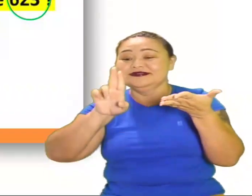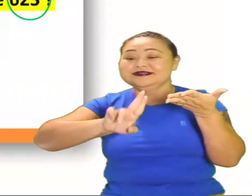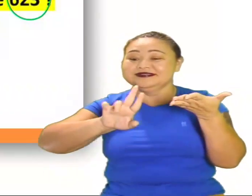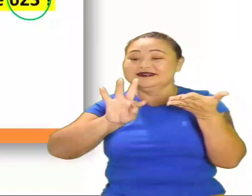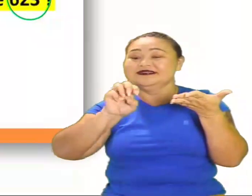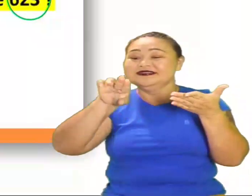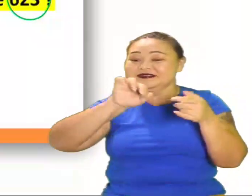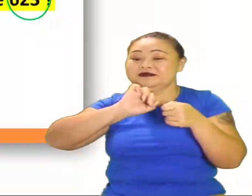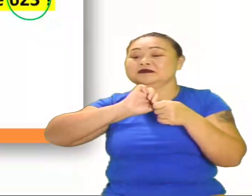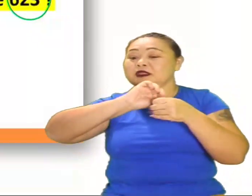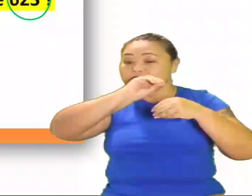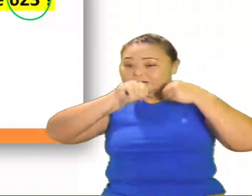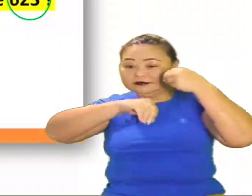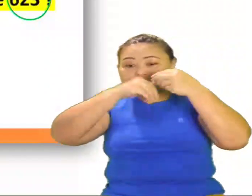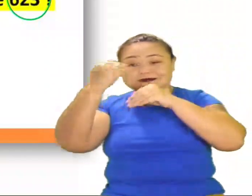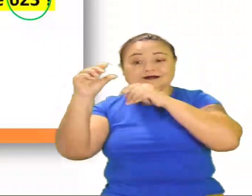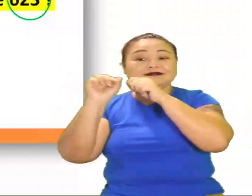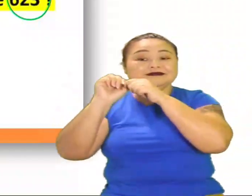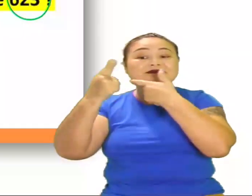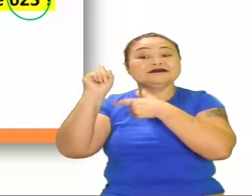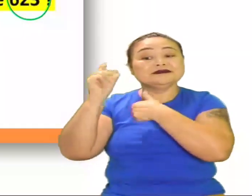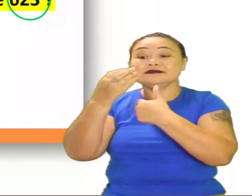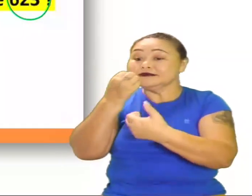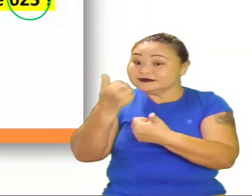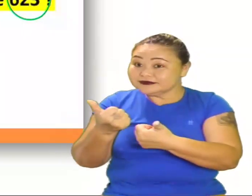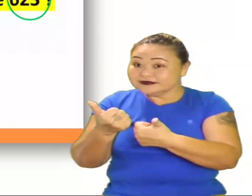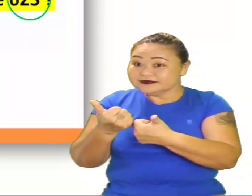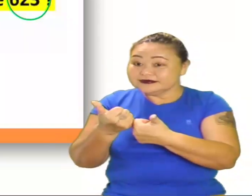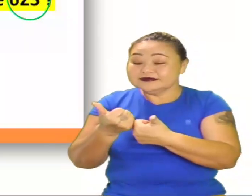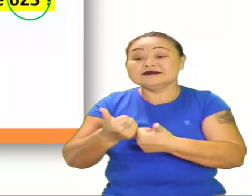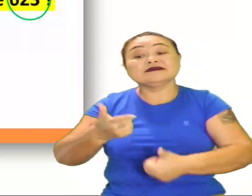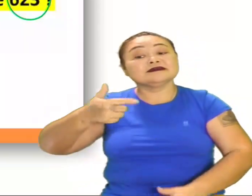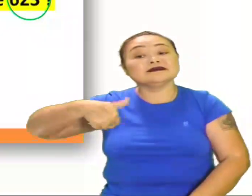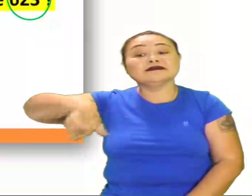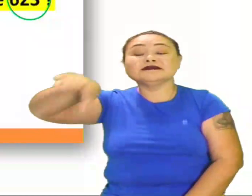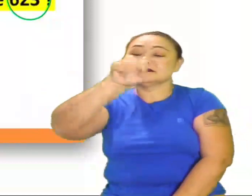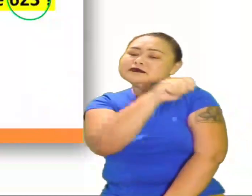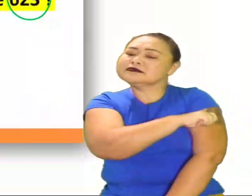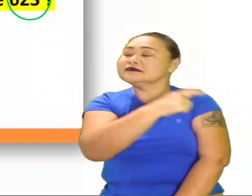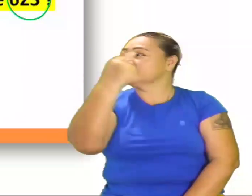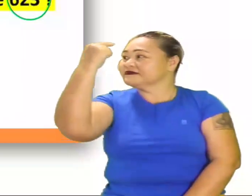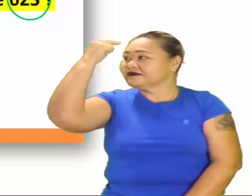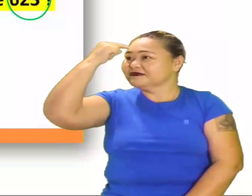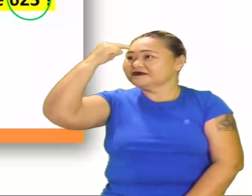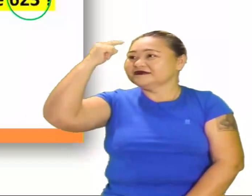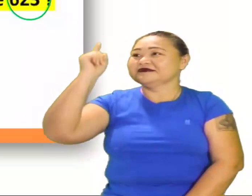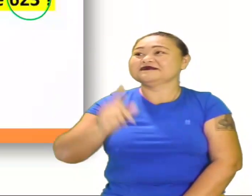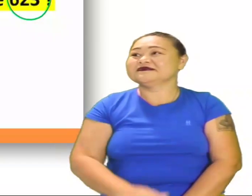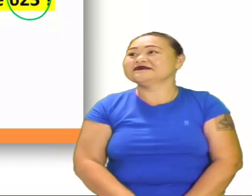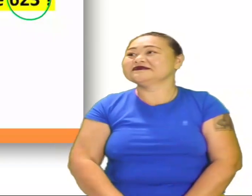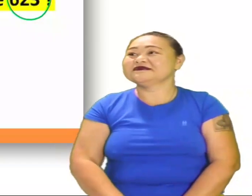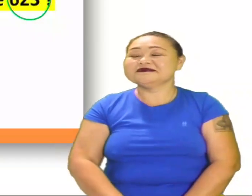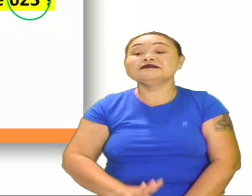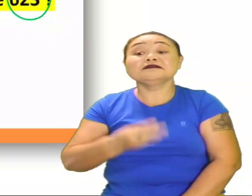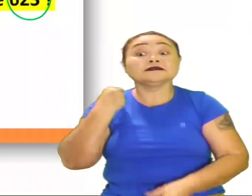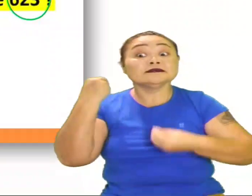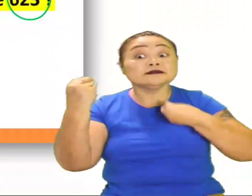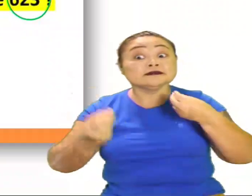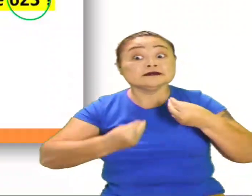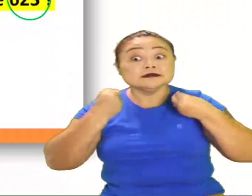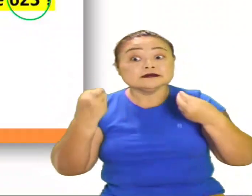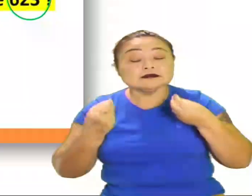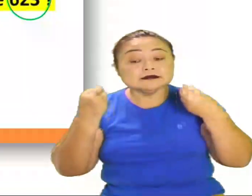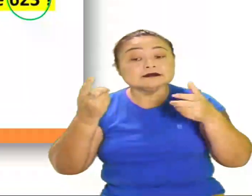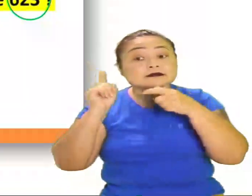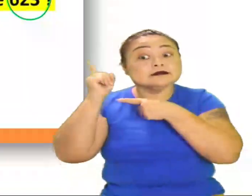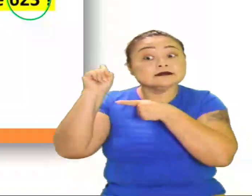termo geral e destrinchar aí, tá bom? Aí os alunos pensam, né? Como é que eu